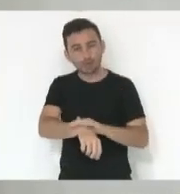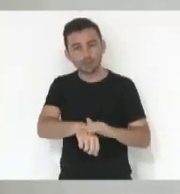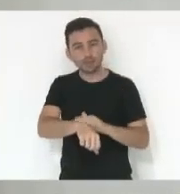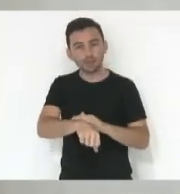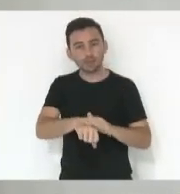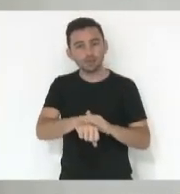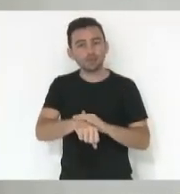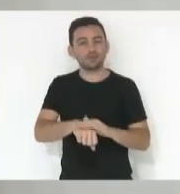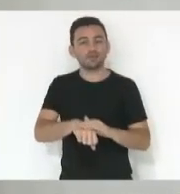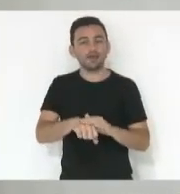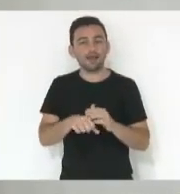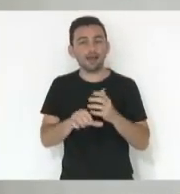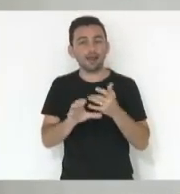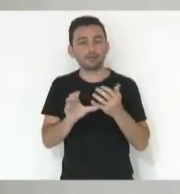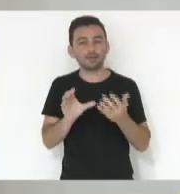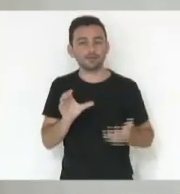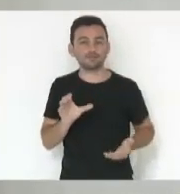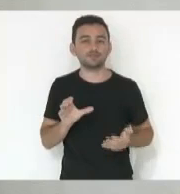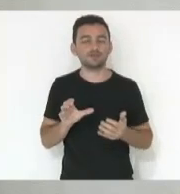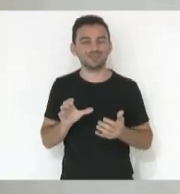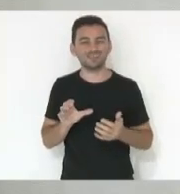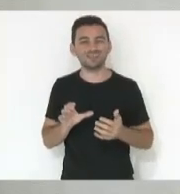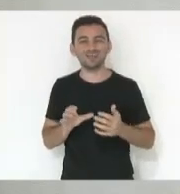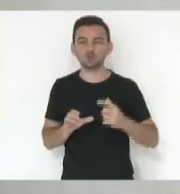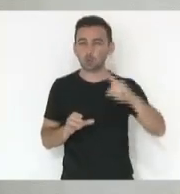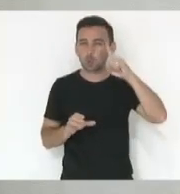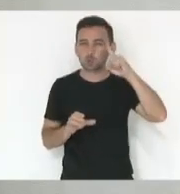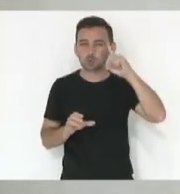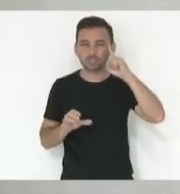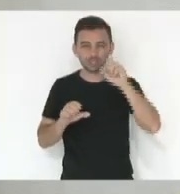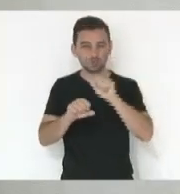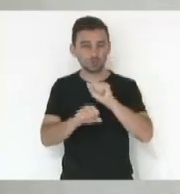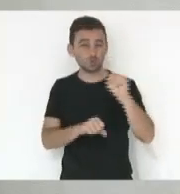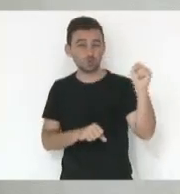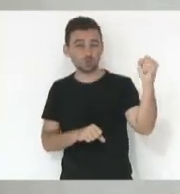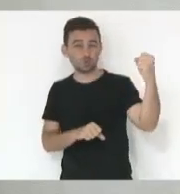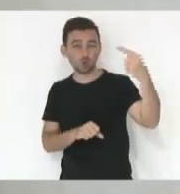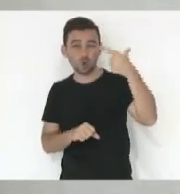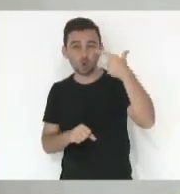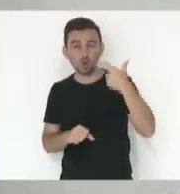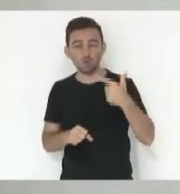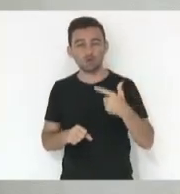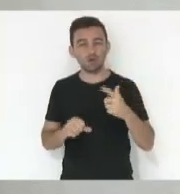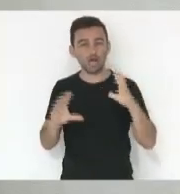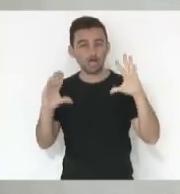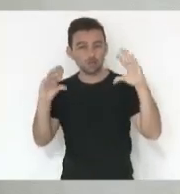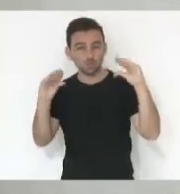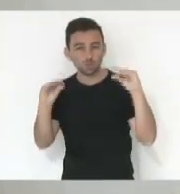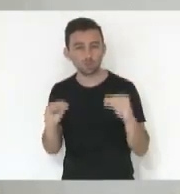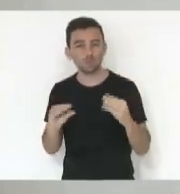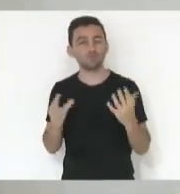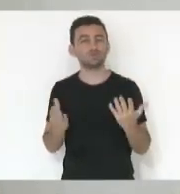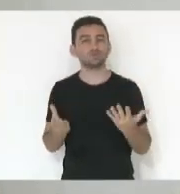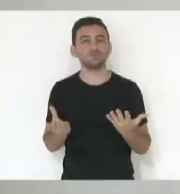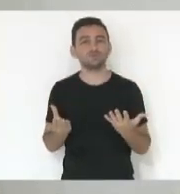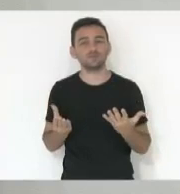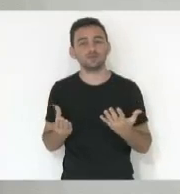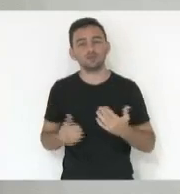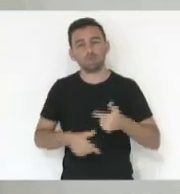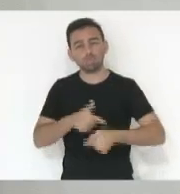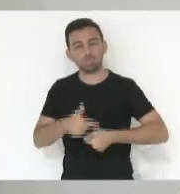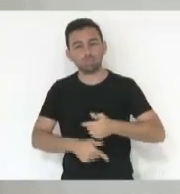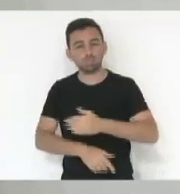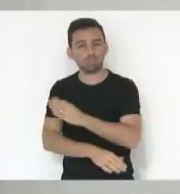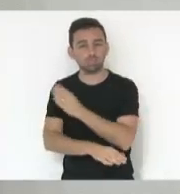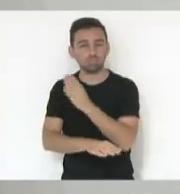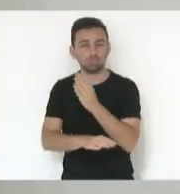sua característica, trabalhando de sol a sol, no, ou de escuro a escuro, pegando muito sol. E por isso, deputado